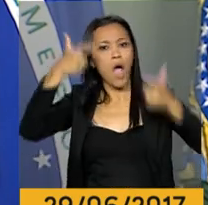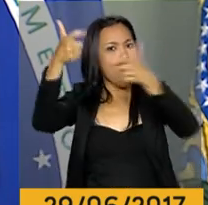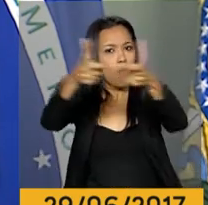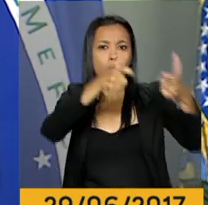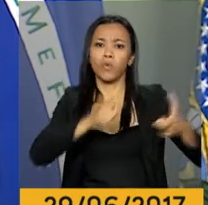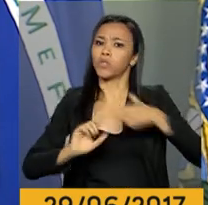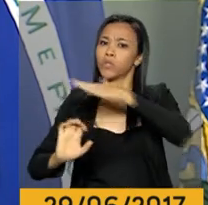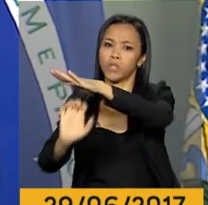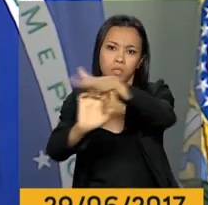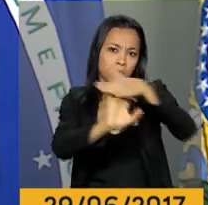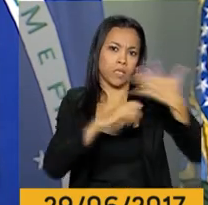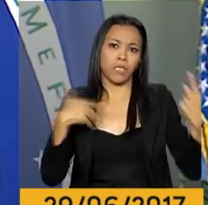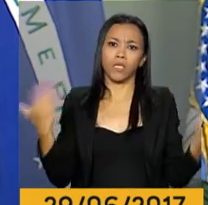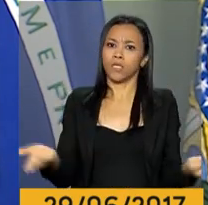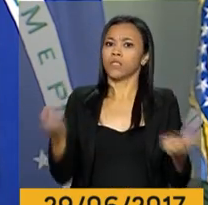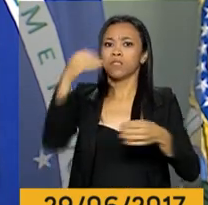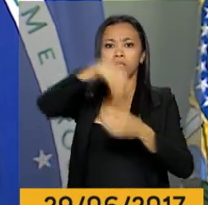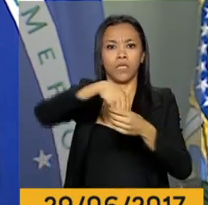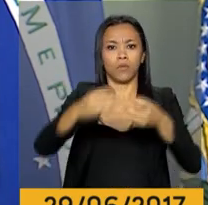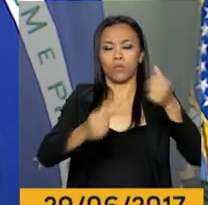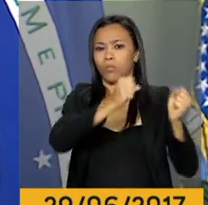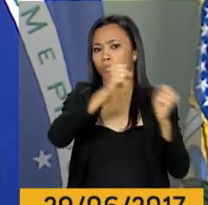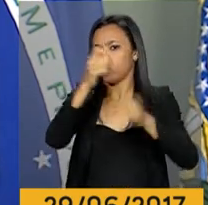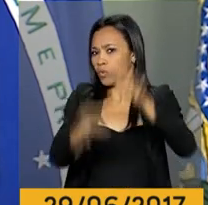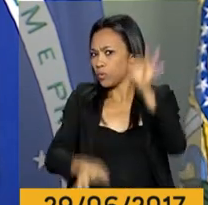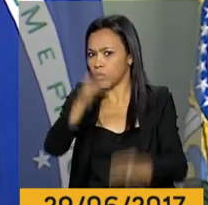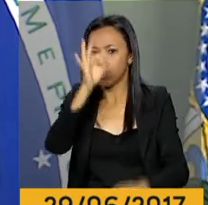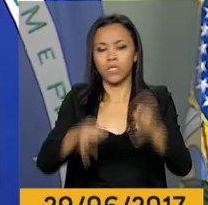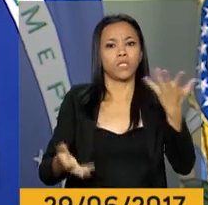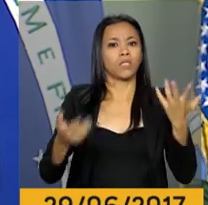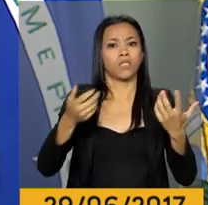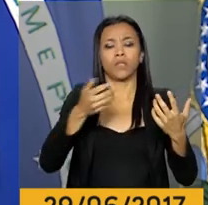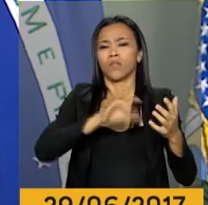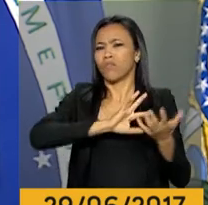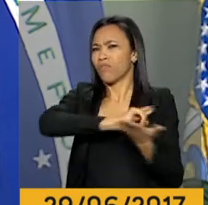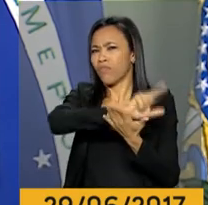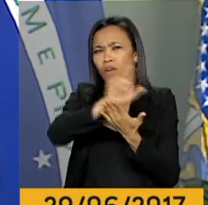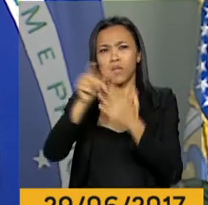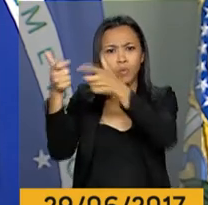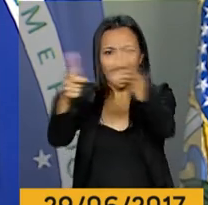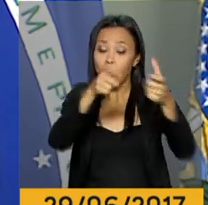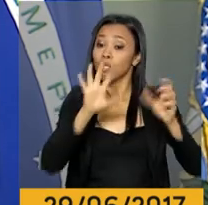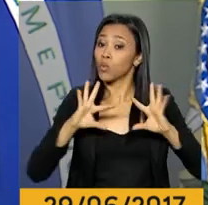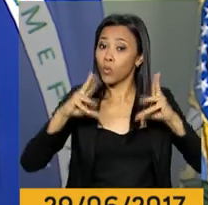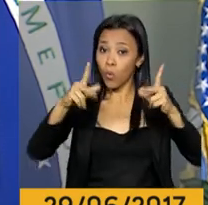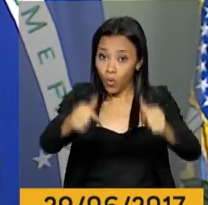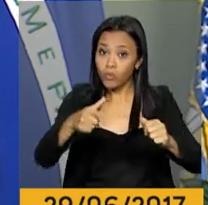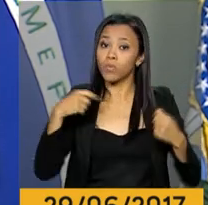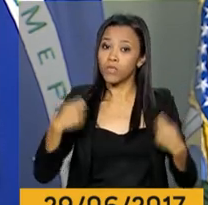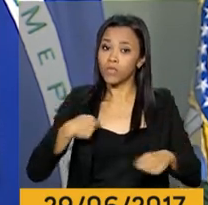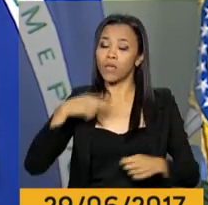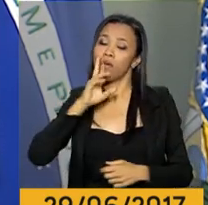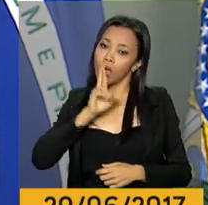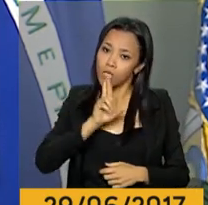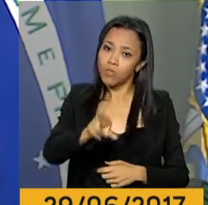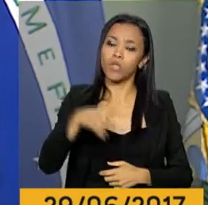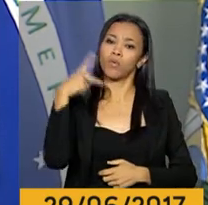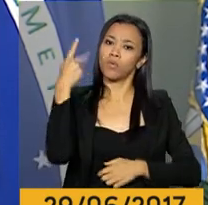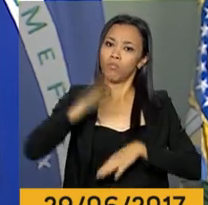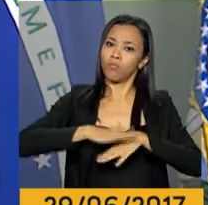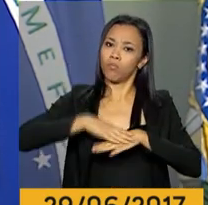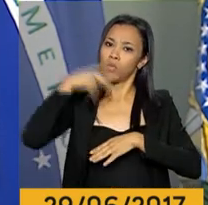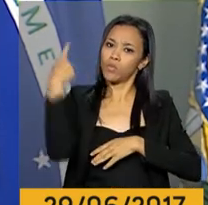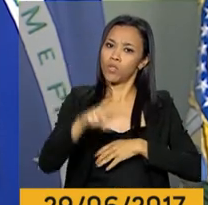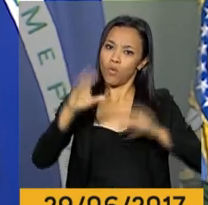ativa no executivo no judiciário onde quer que estejam todos respondem pelos da responsabilidade portanto